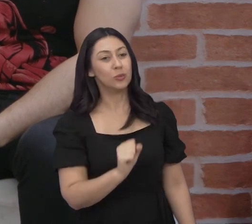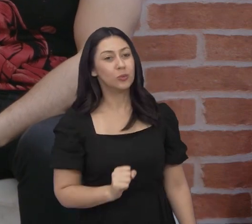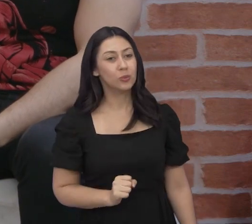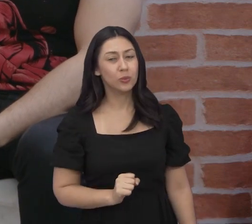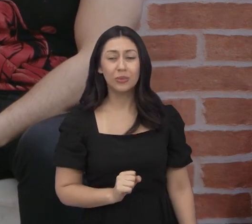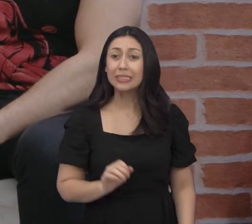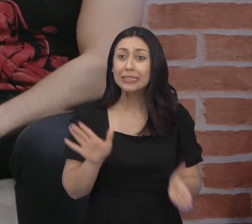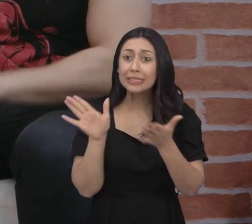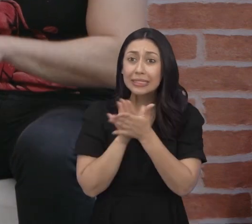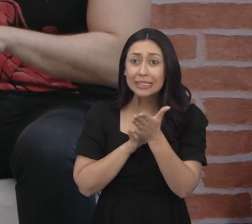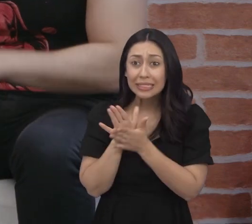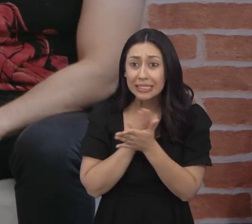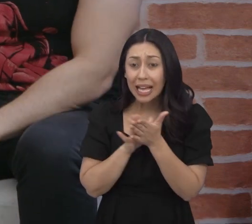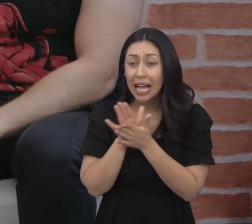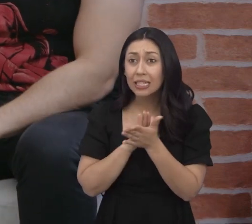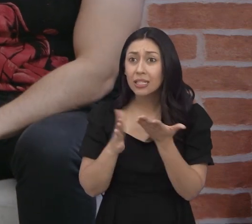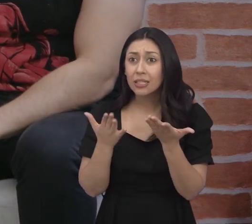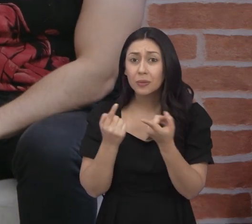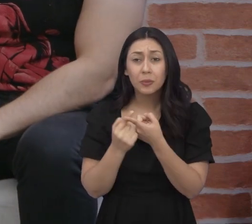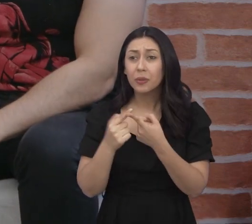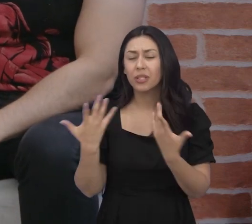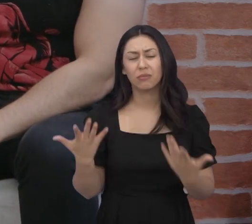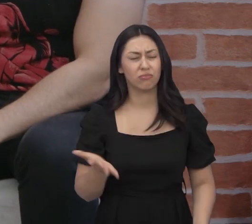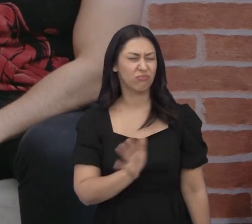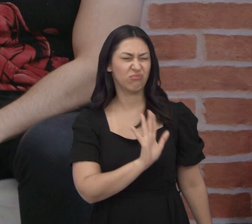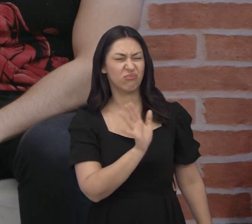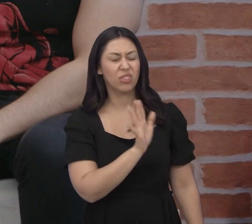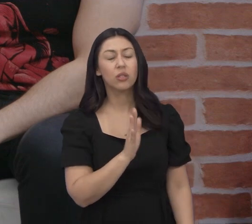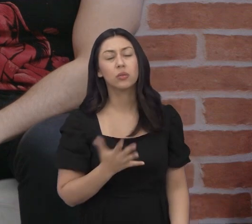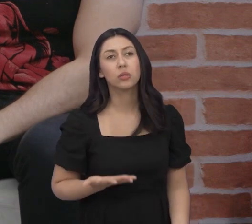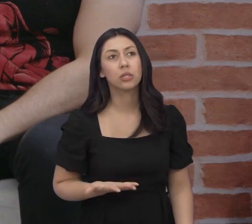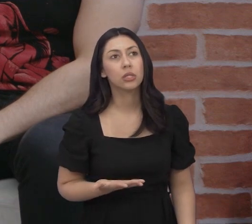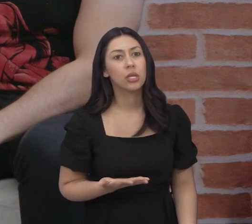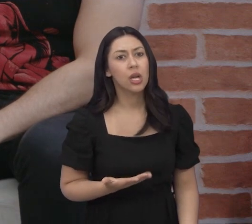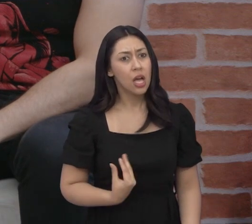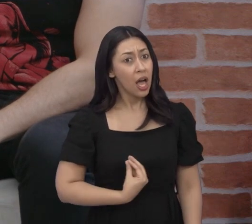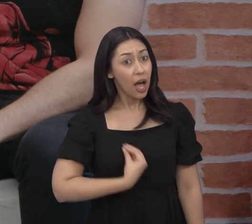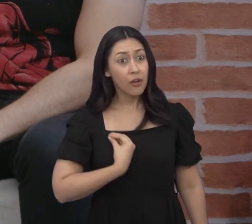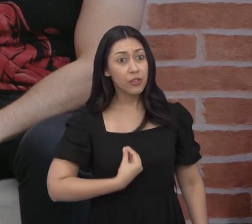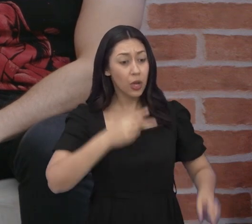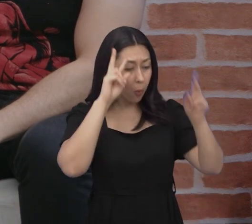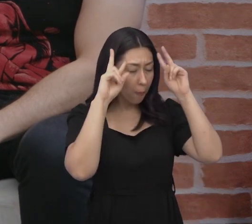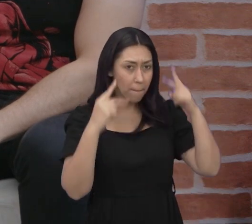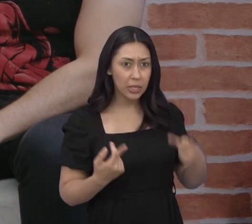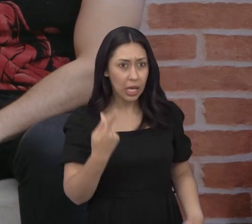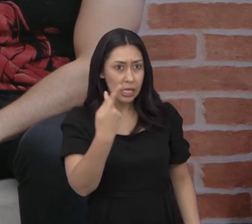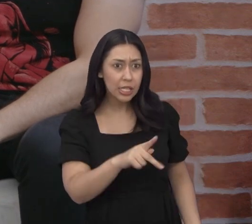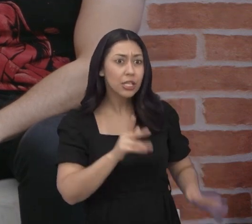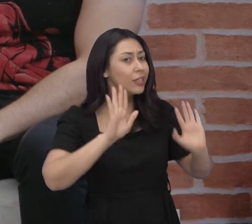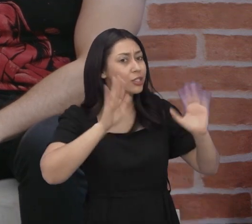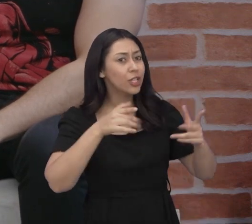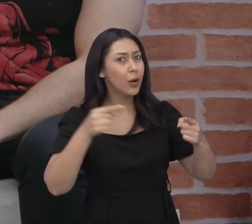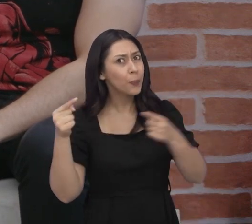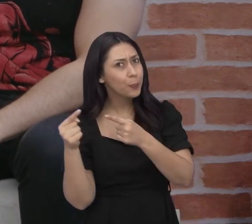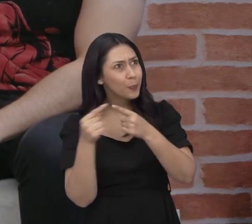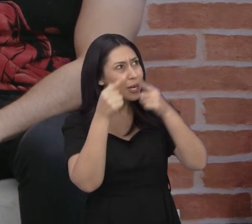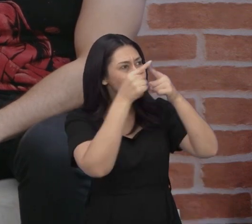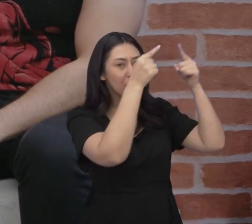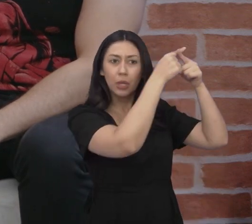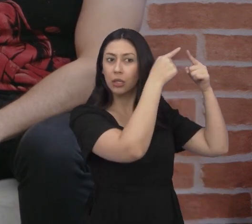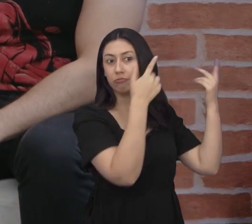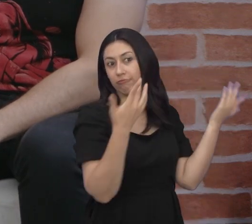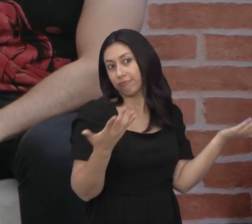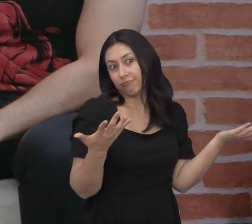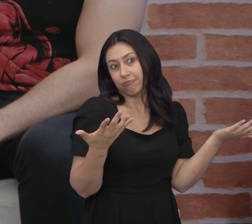Não. Não. Nadinha, nadinha. Cara, Por que não? nada. Eu acho que a vida humana aqui na Terra já é uma coincidência